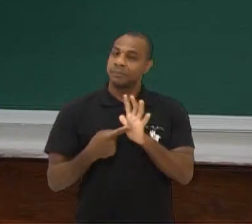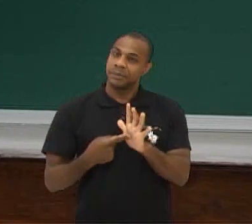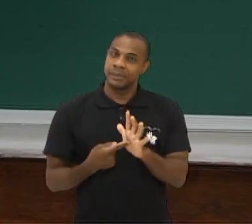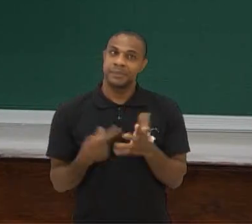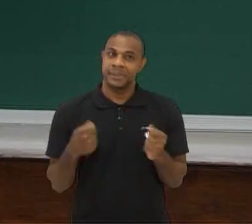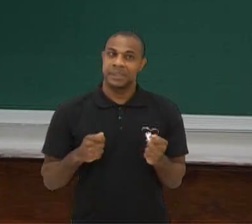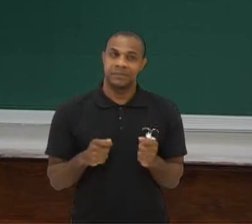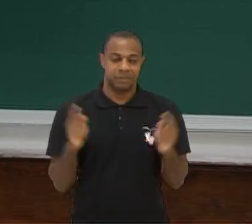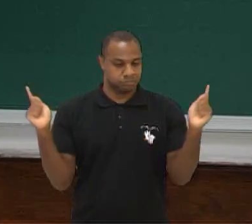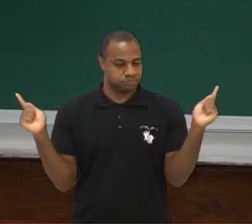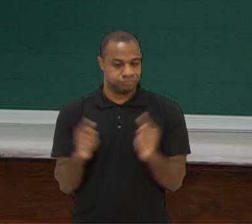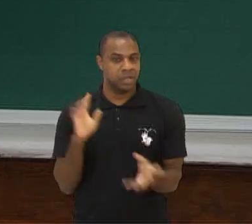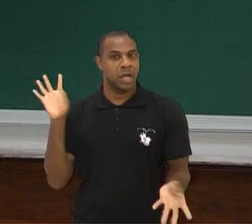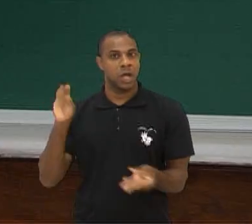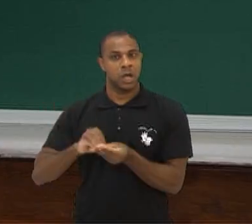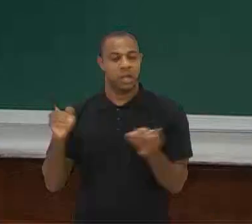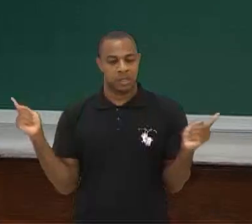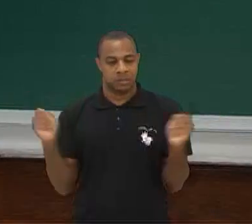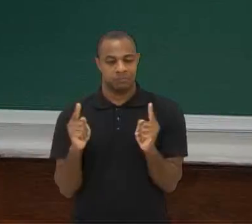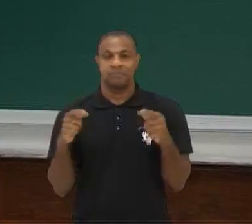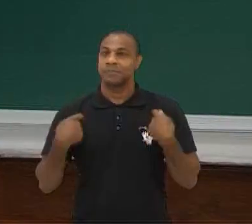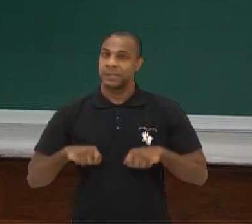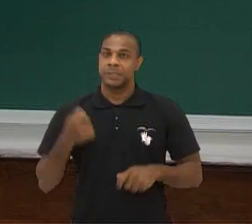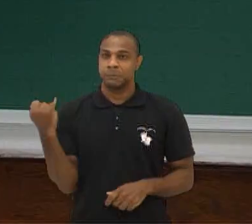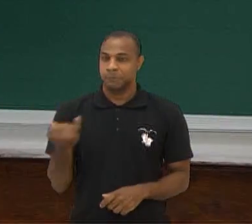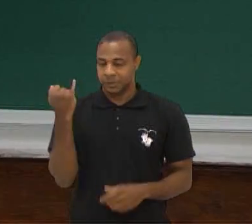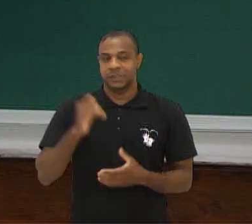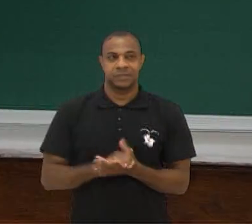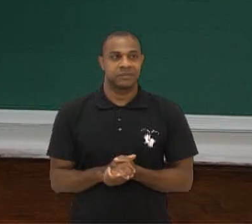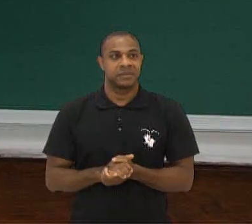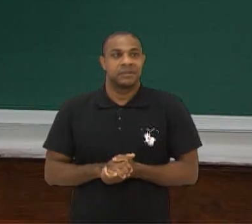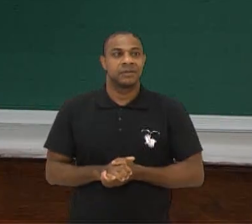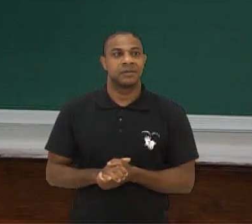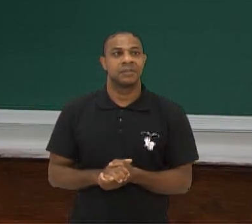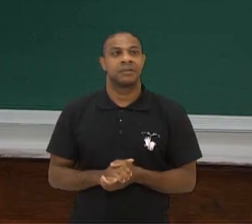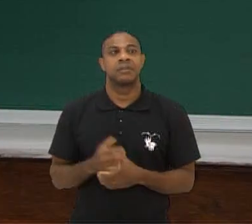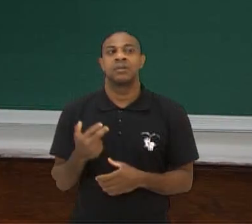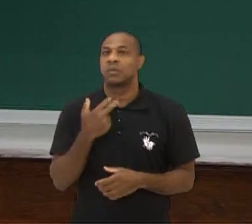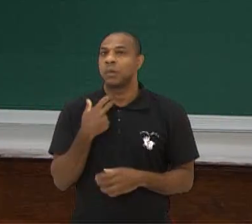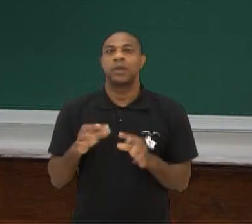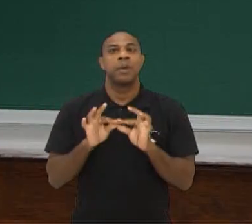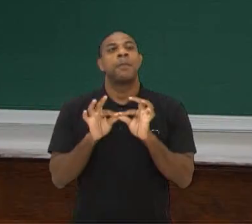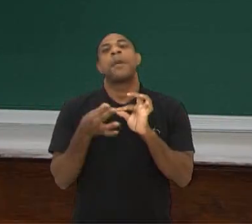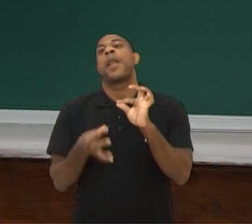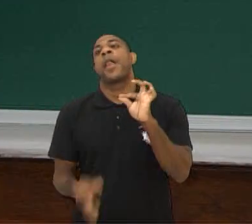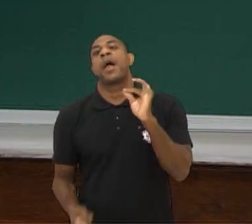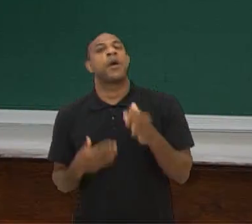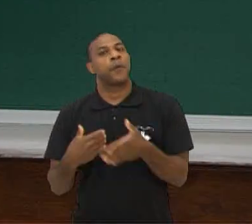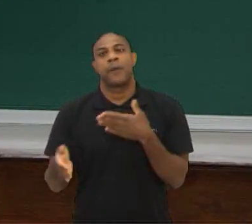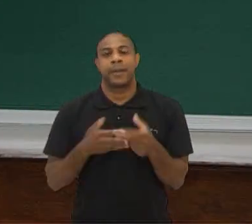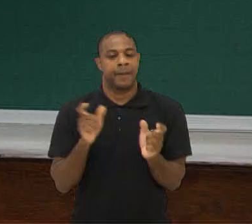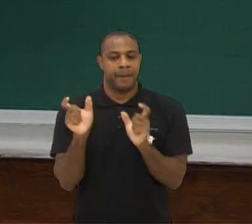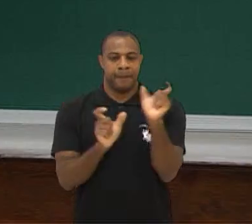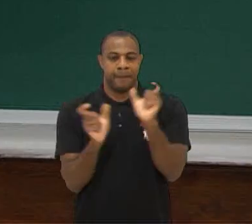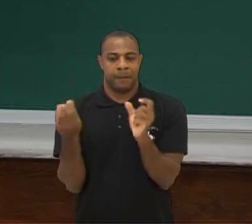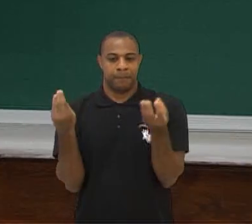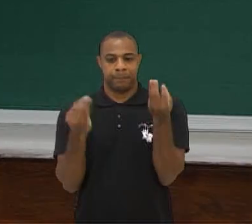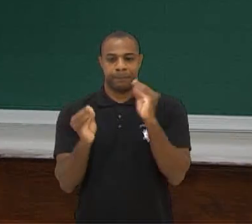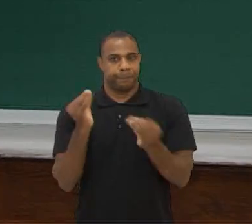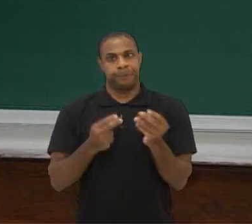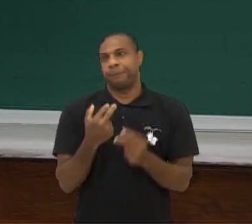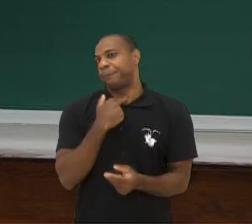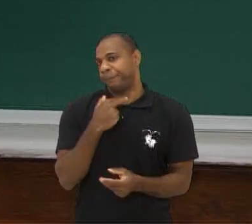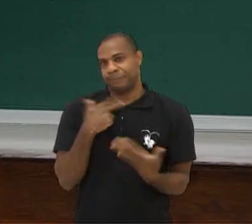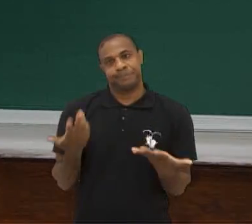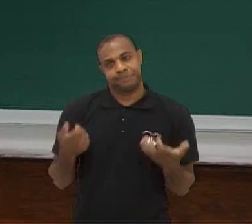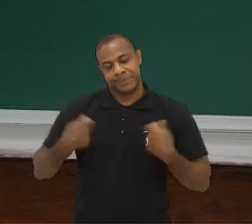uma síntese do corpo do texto, né? Só que essa síntese não pode ser por meio de quaisquer palavras, né? Então, o jornalista tem